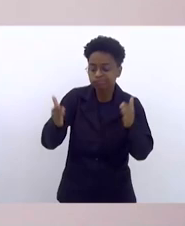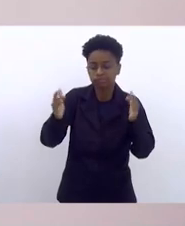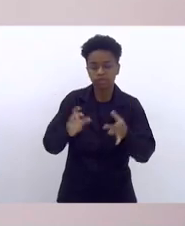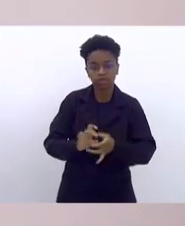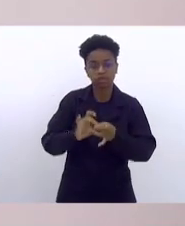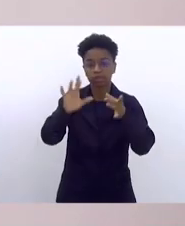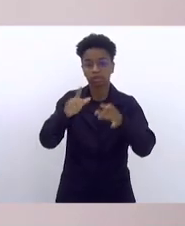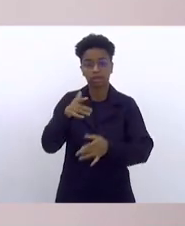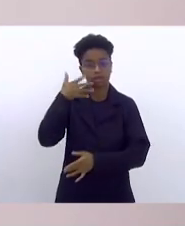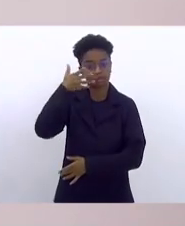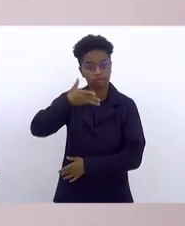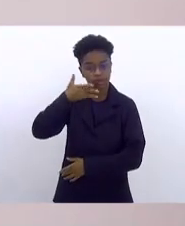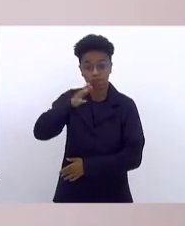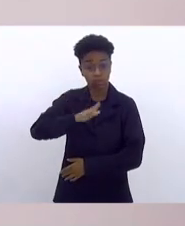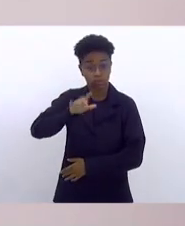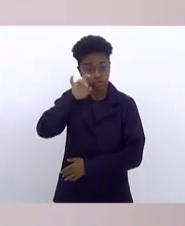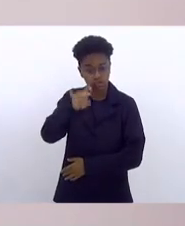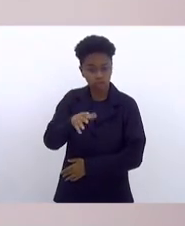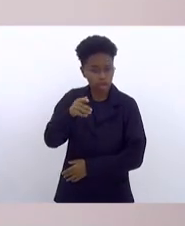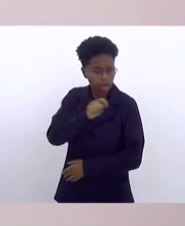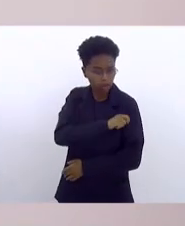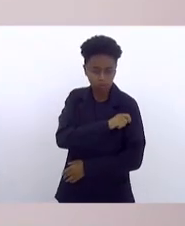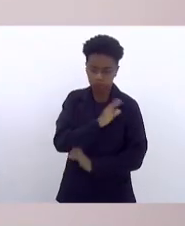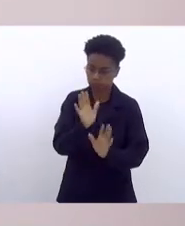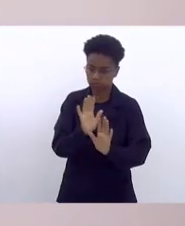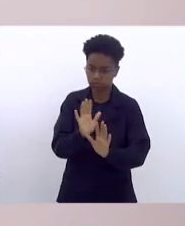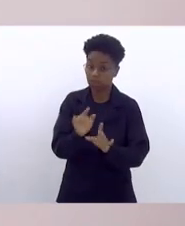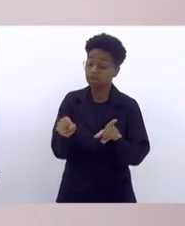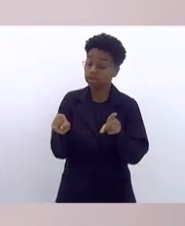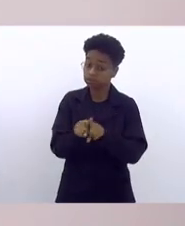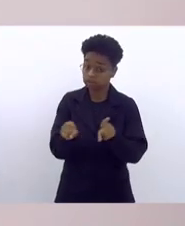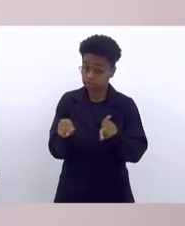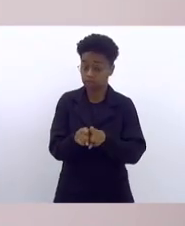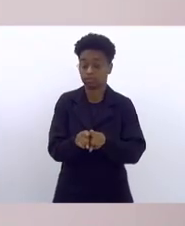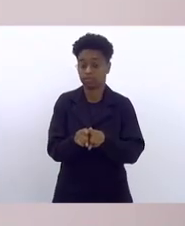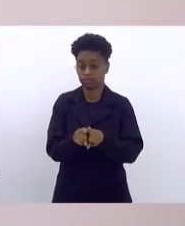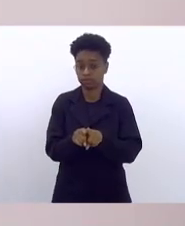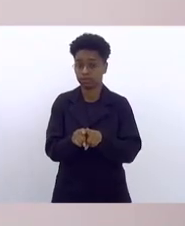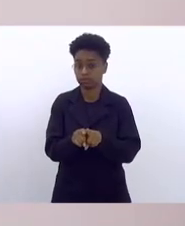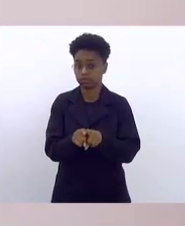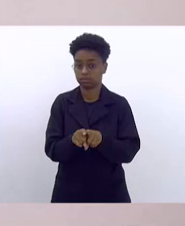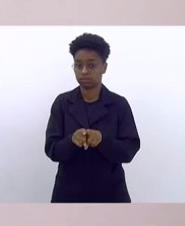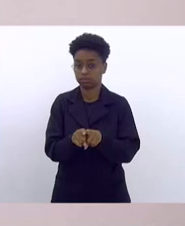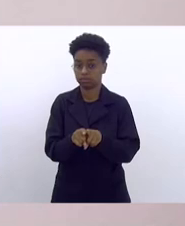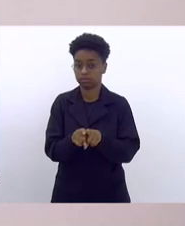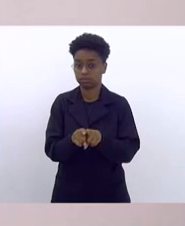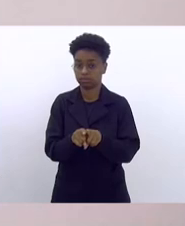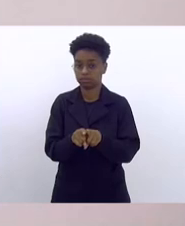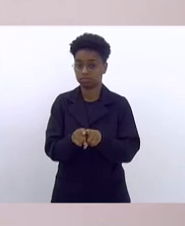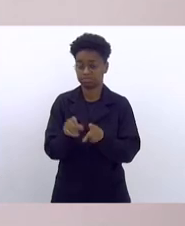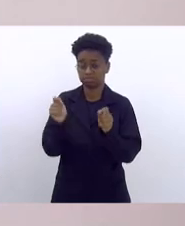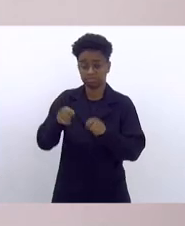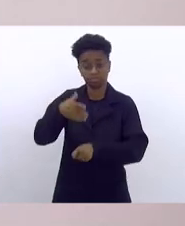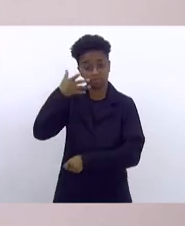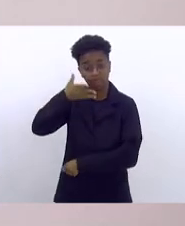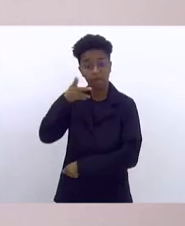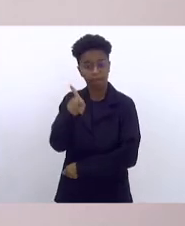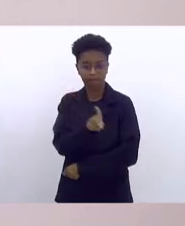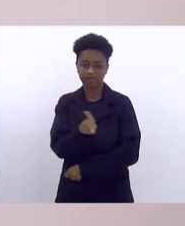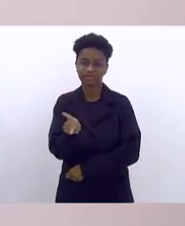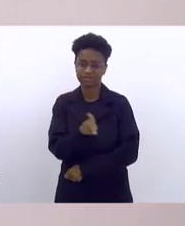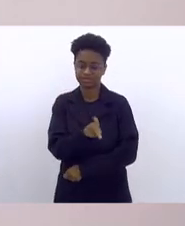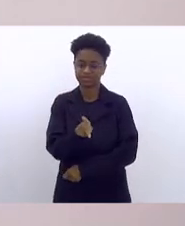não só espaços de fala para os alunos mas também espaços de fala para os próprios